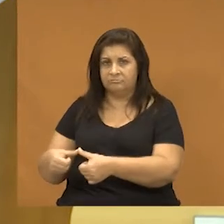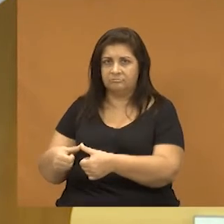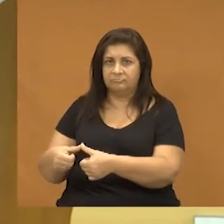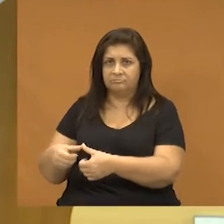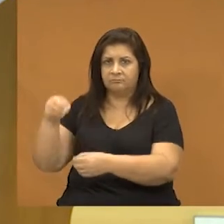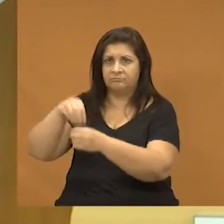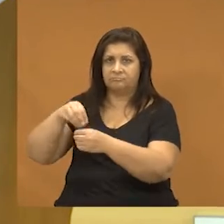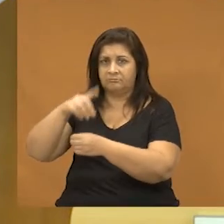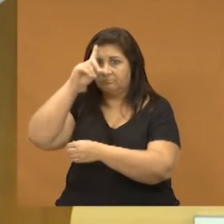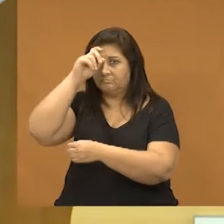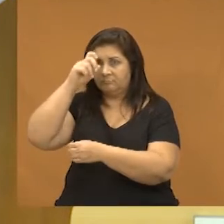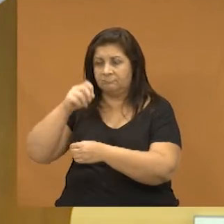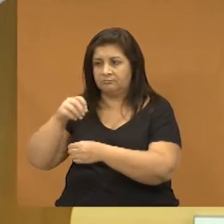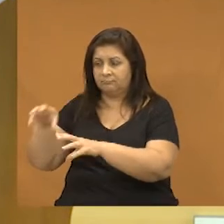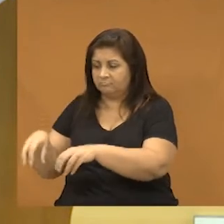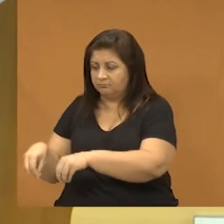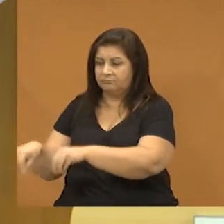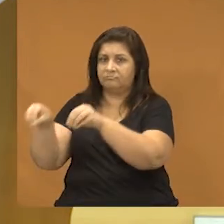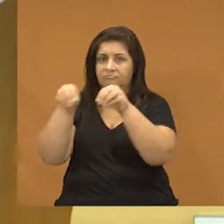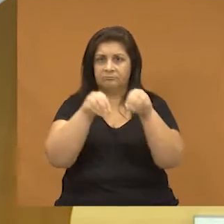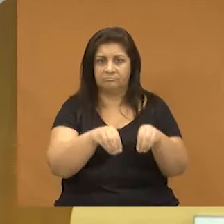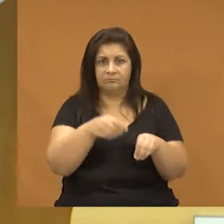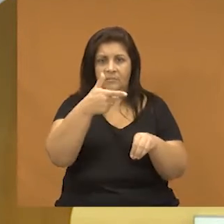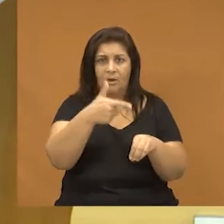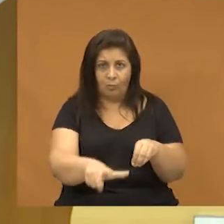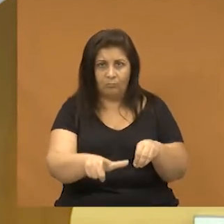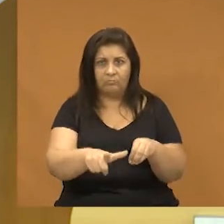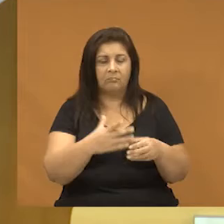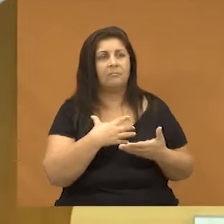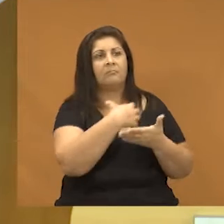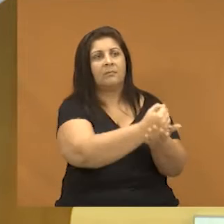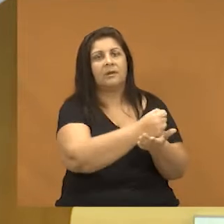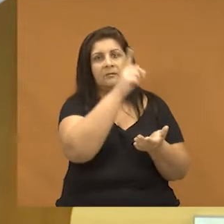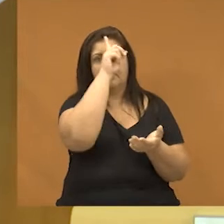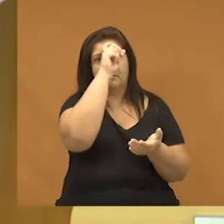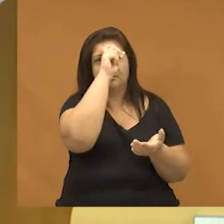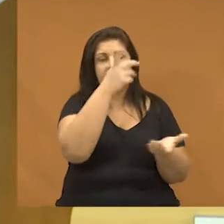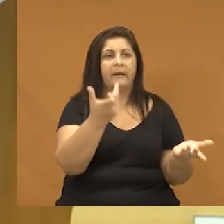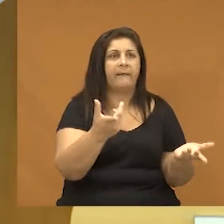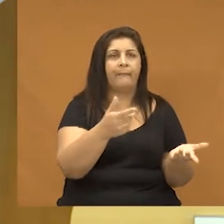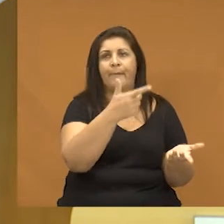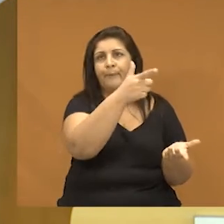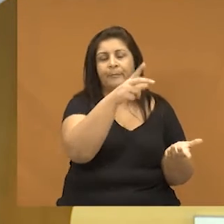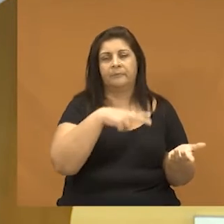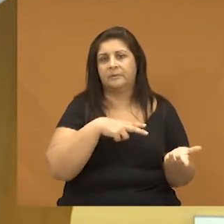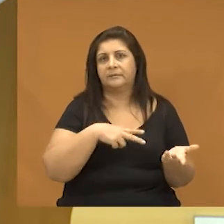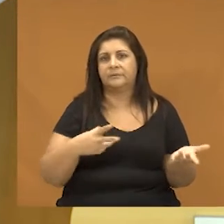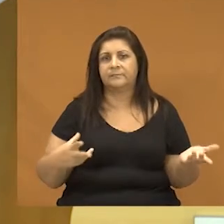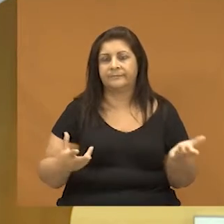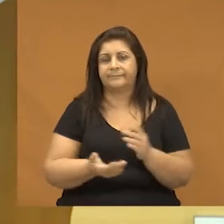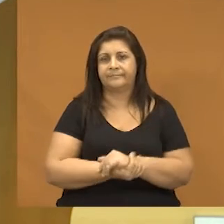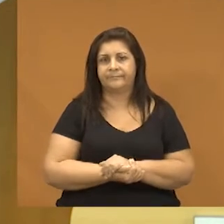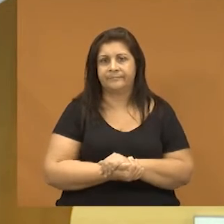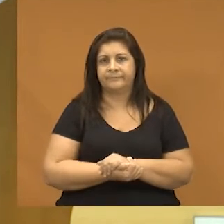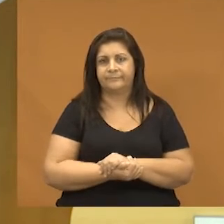Casa, depois tira de lá de novo para levar, por exemplo, para o Hospital São Francisco, ou para o